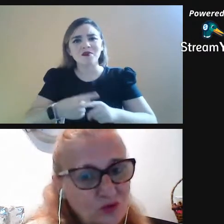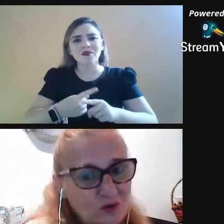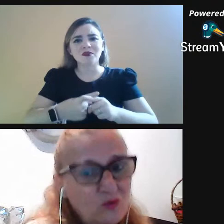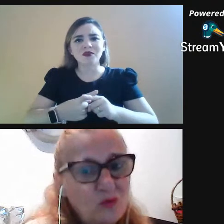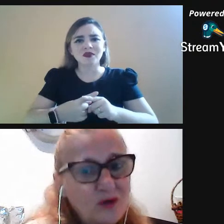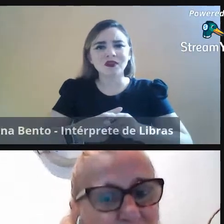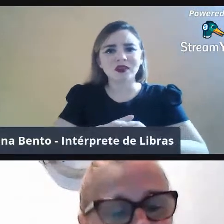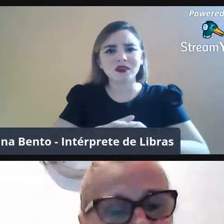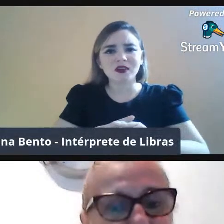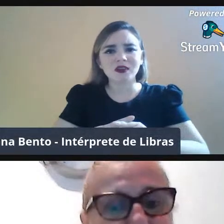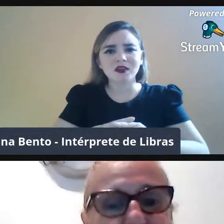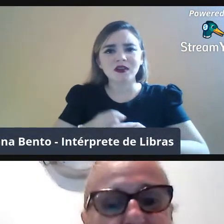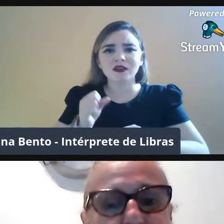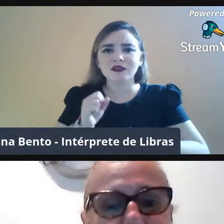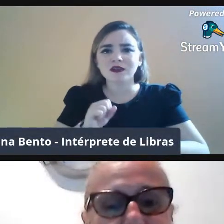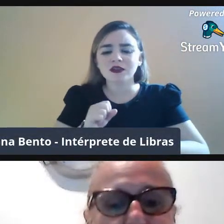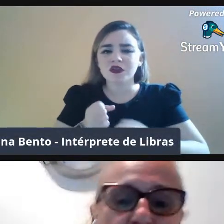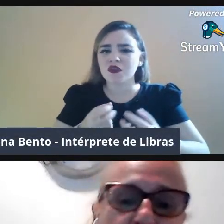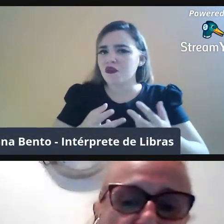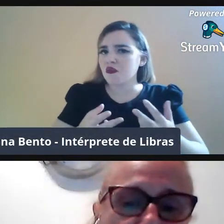seja, por que, que nós temos, se a gente tem só